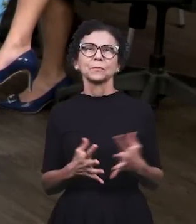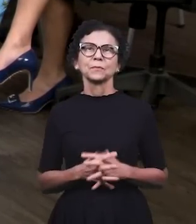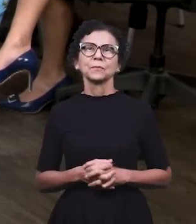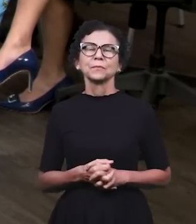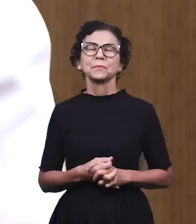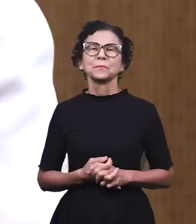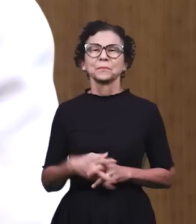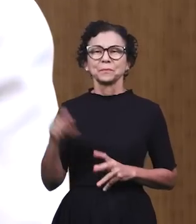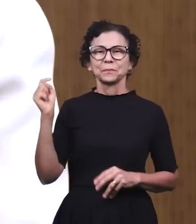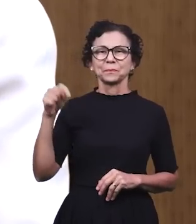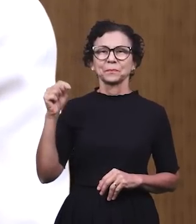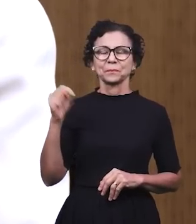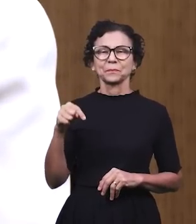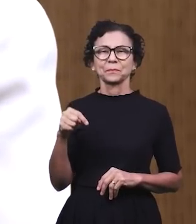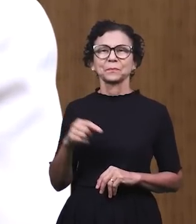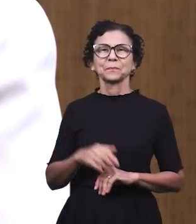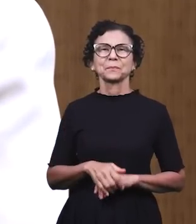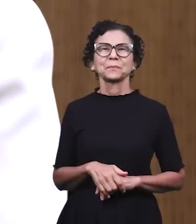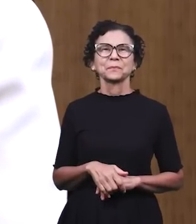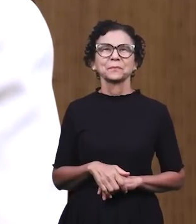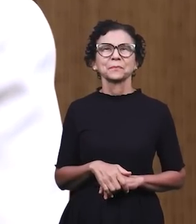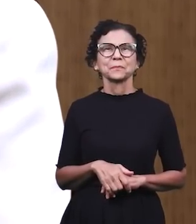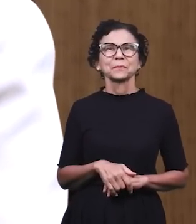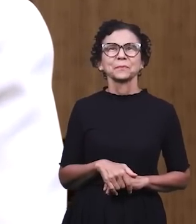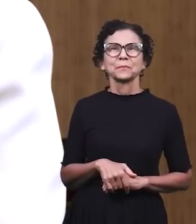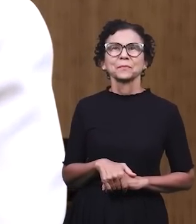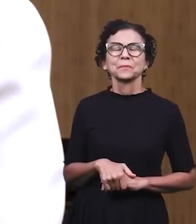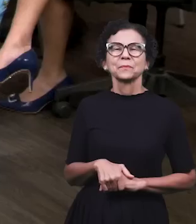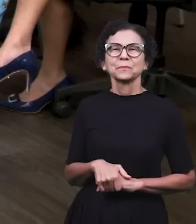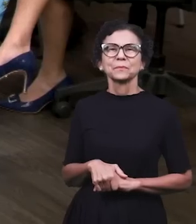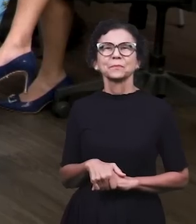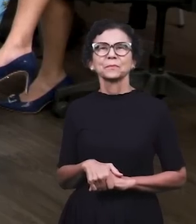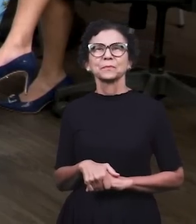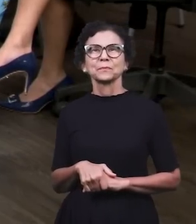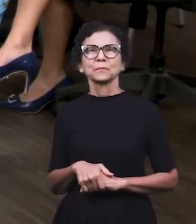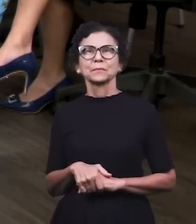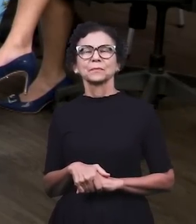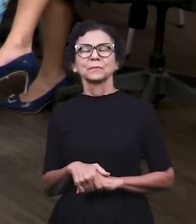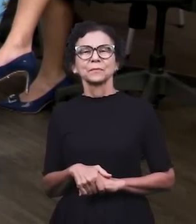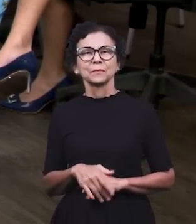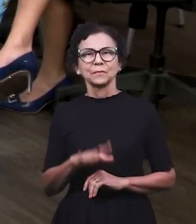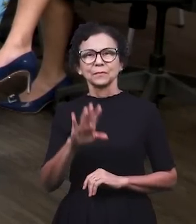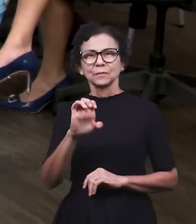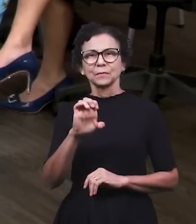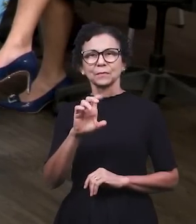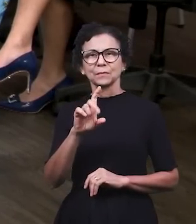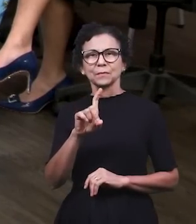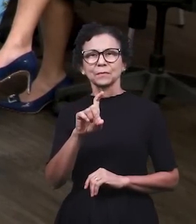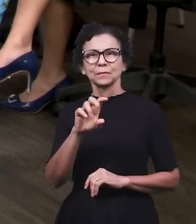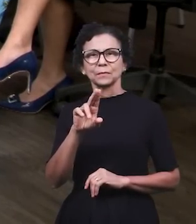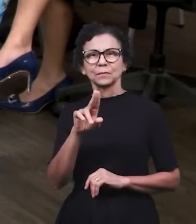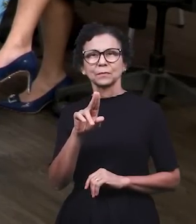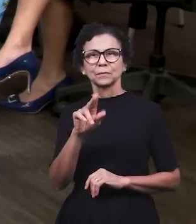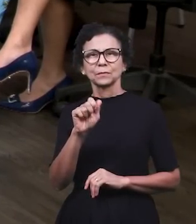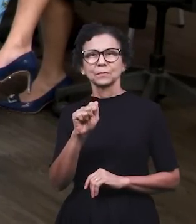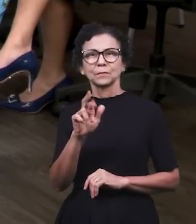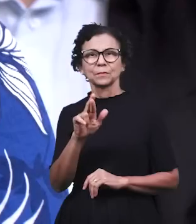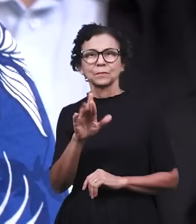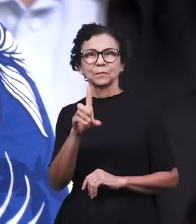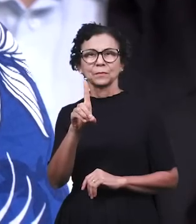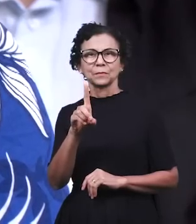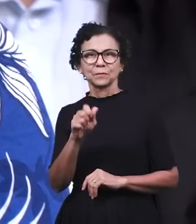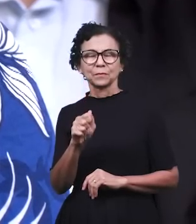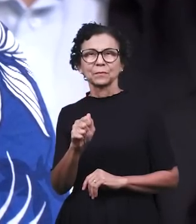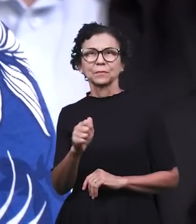jovens aqui, Andréia. Sim, agora eu vou pedir a jovem Eduarda para fazer a pergunta. Pai do Senhor, me chamo Eduarda, sou da igreja de Maruípe, e